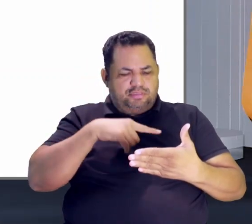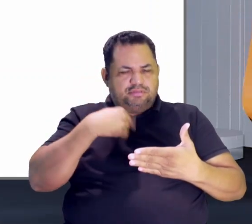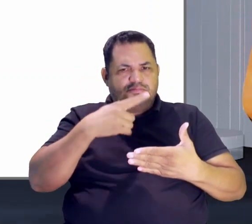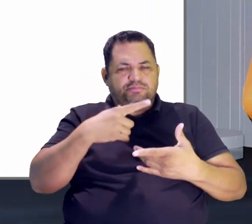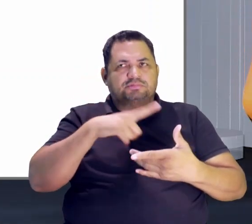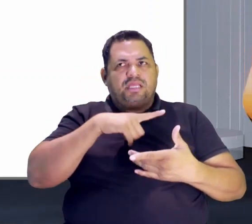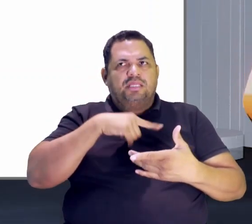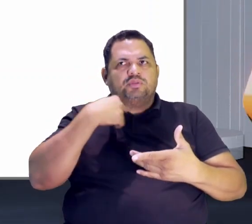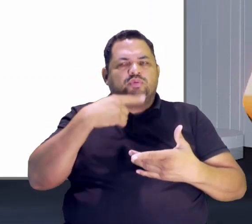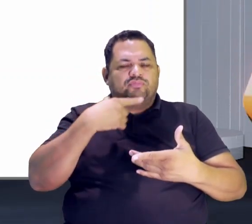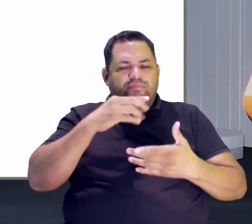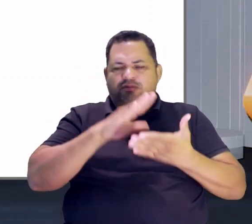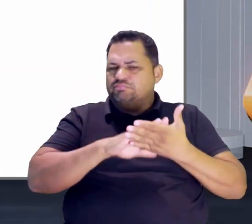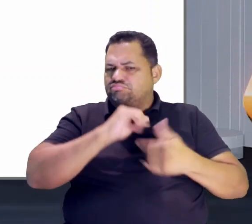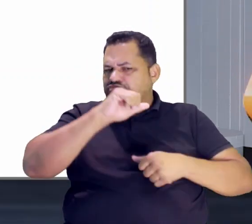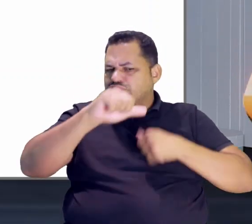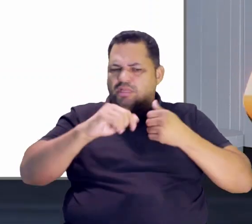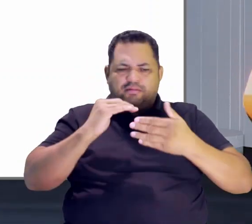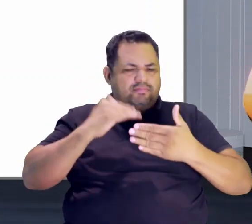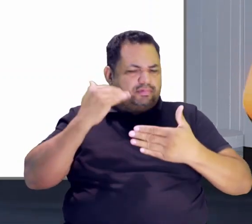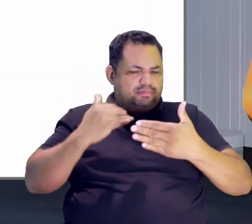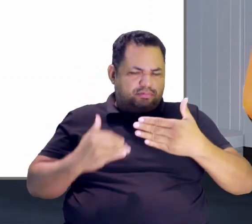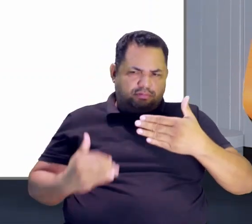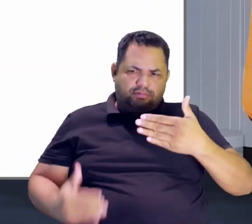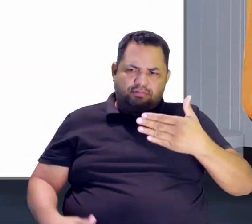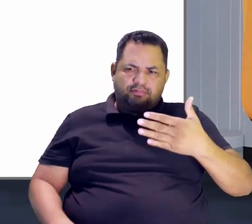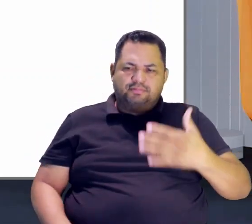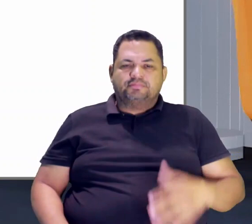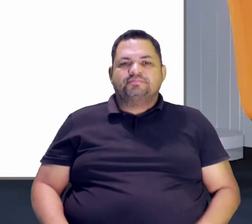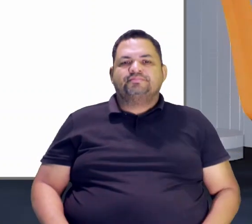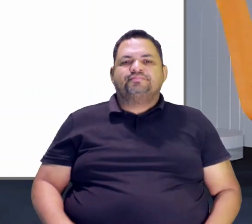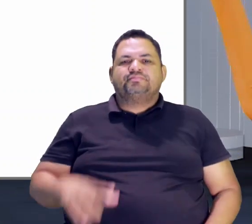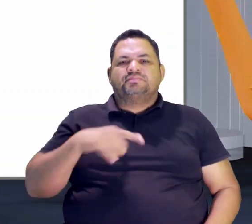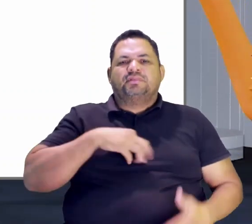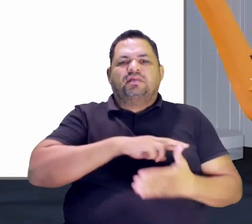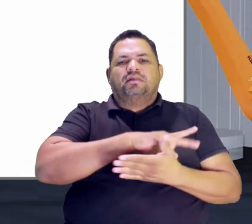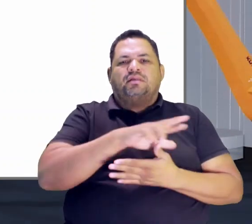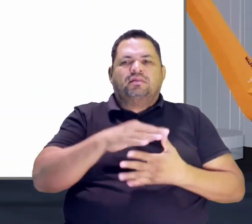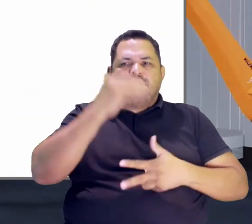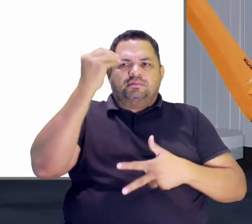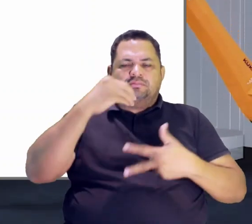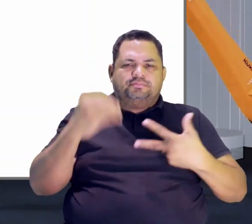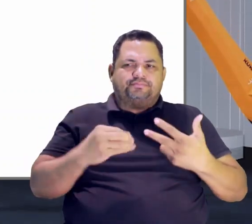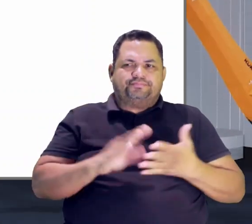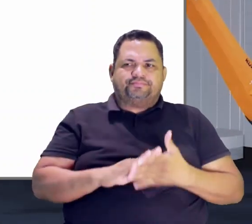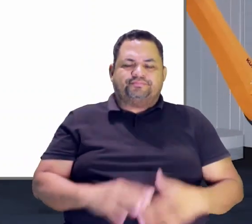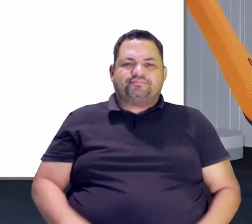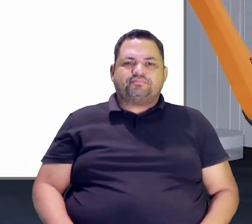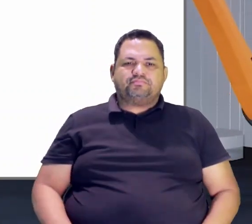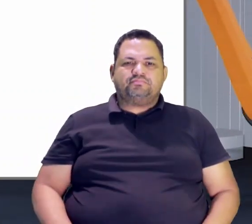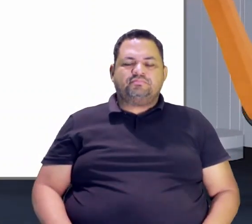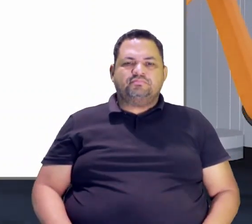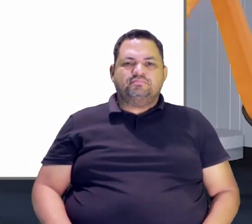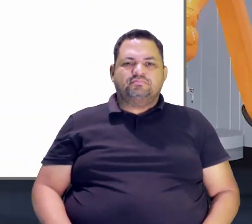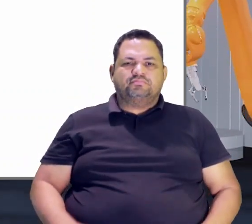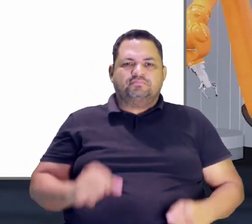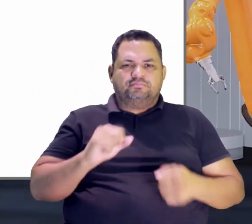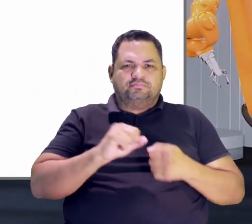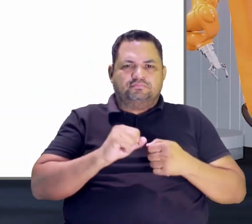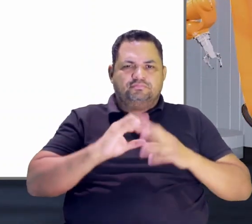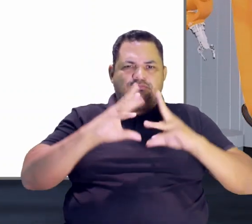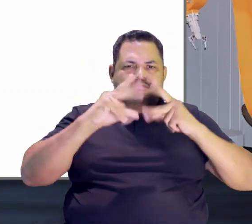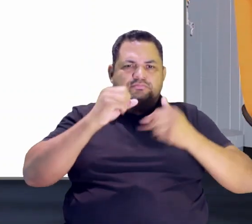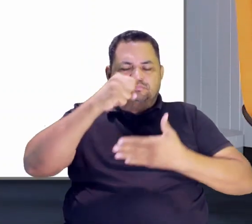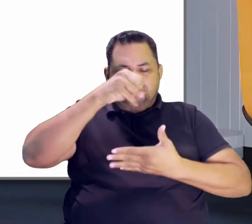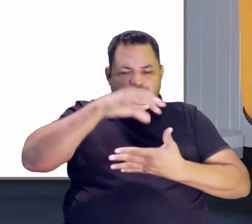pula. E faz assim com a prova inteira até o final. Lá você tem muitas questões no Enem, não é só 2, 3, 4. Faz com todas